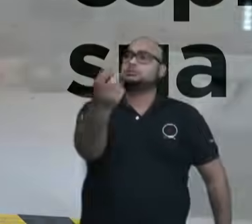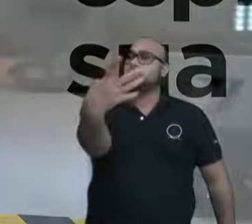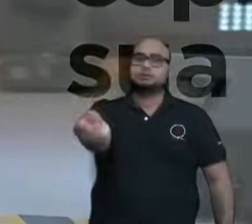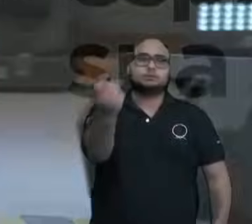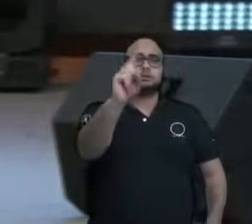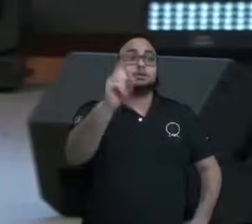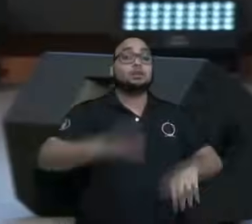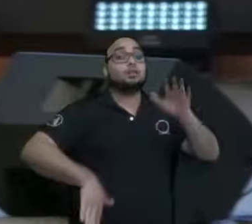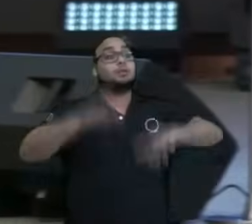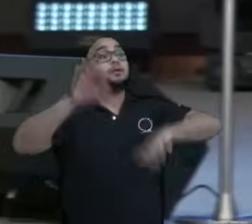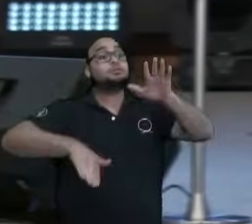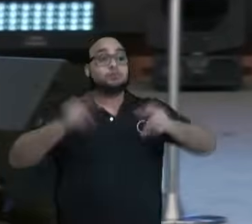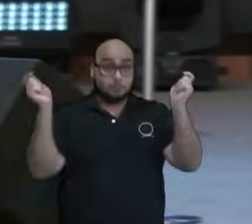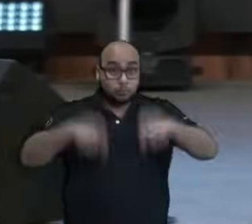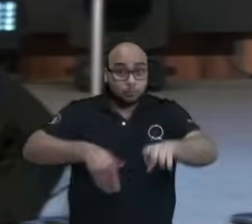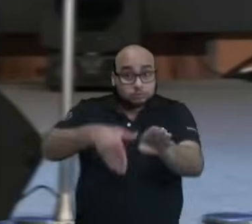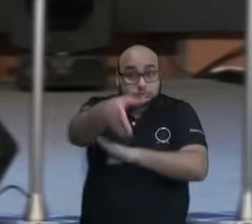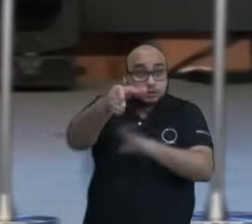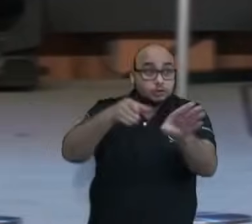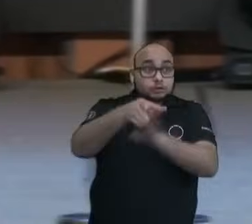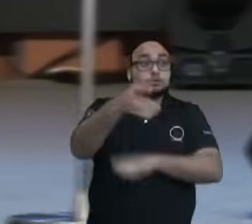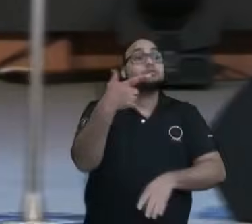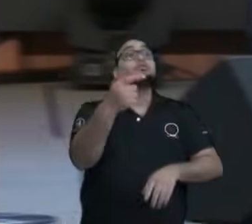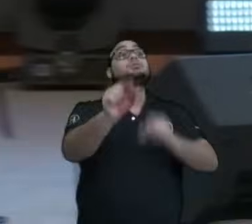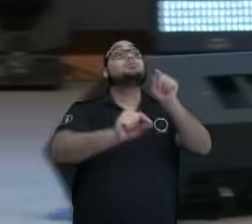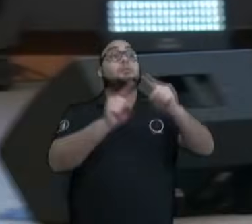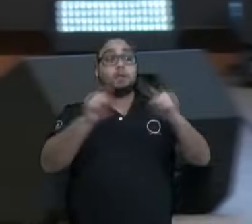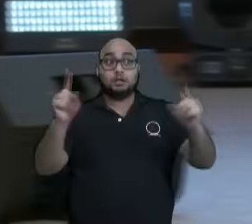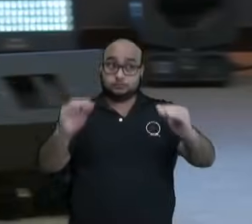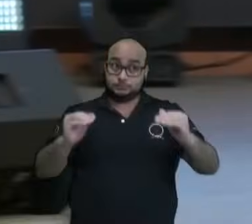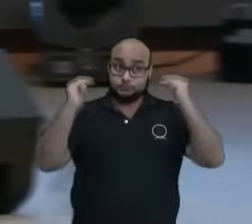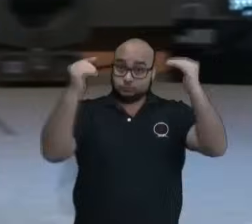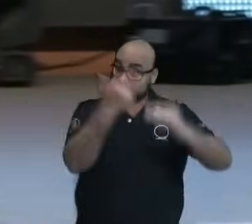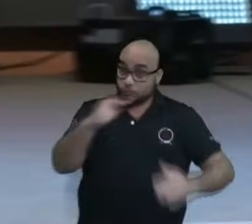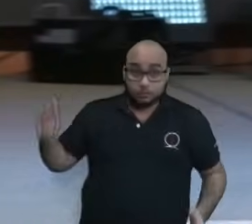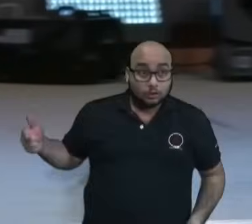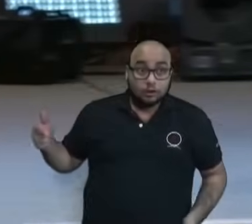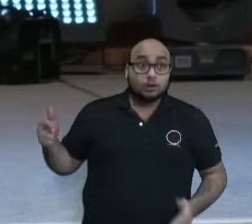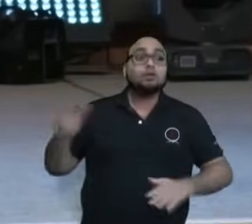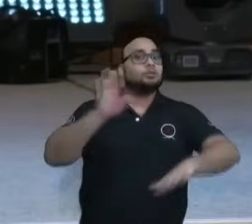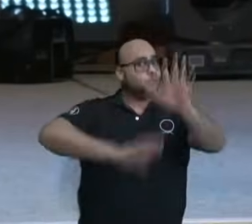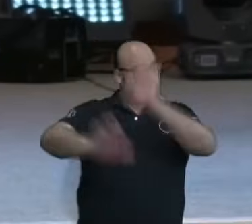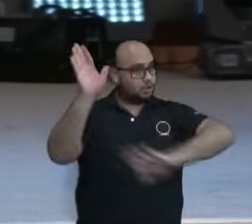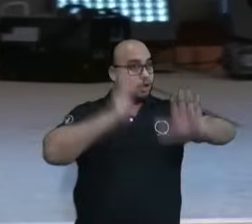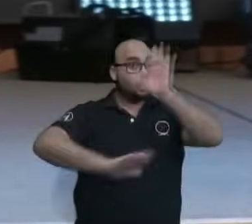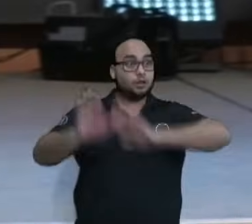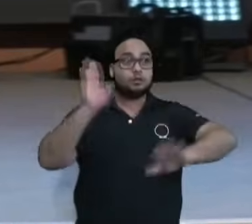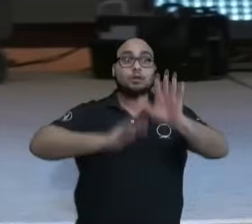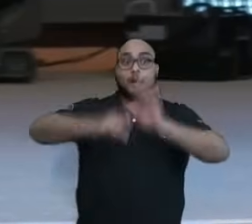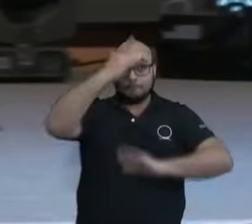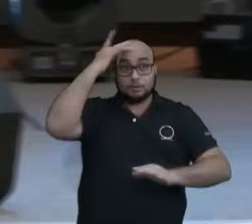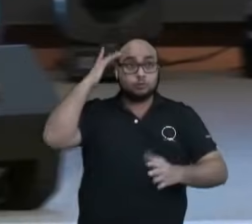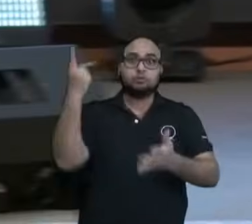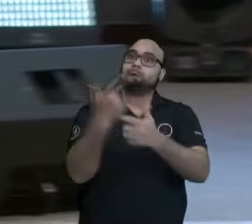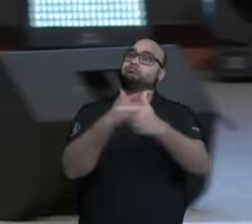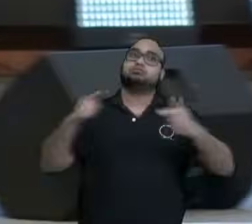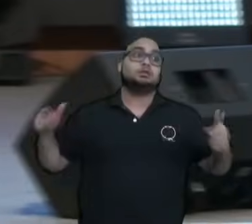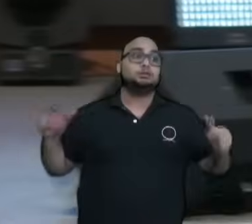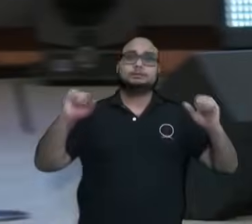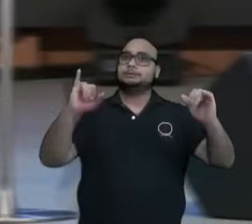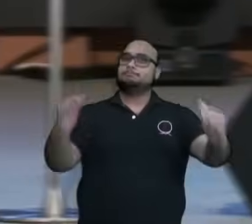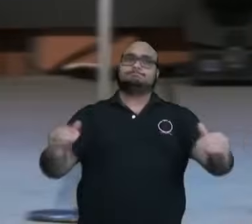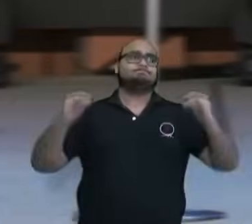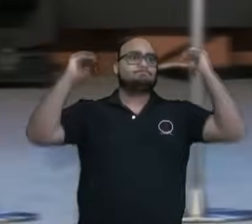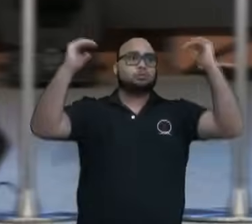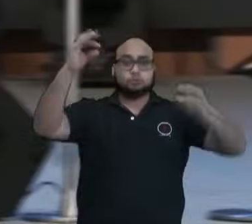dica mas não tem a Olha a tecla que eu tô batendo não tem autoridade espiritual para dirigir Sua vida aprenda isso